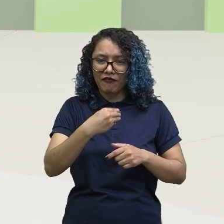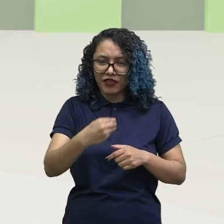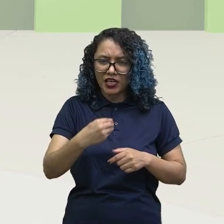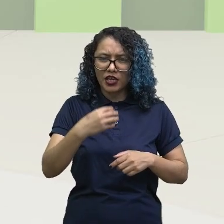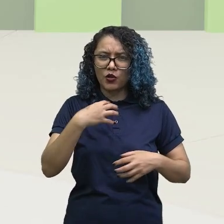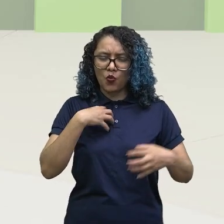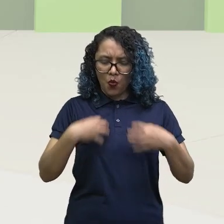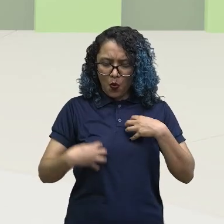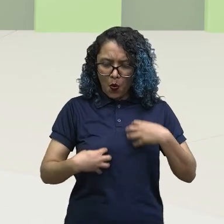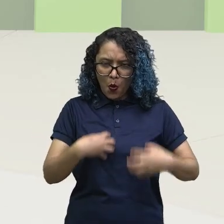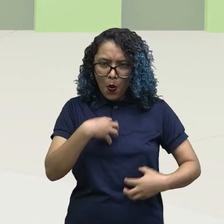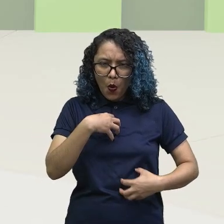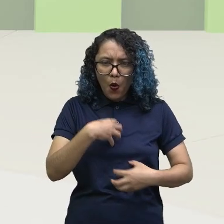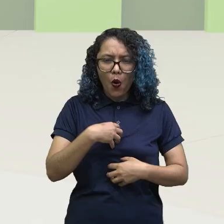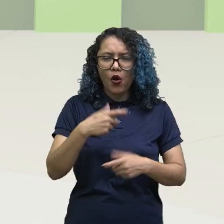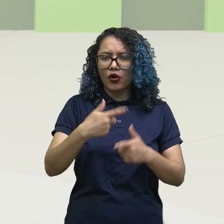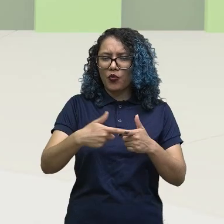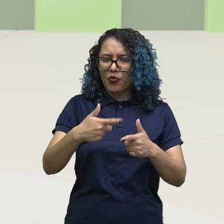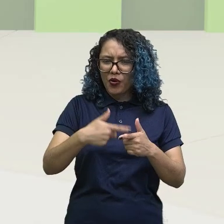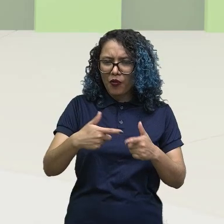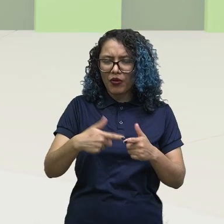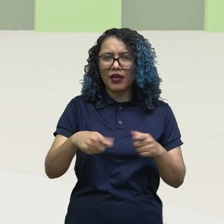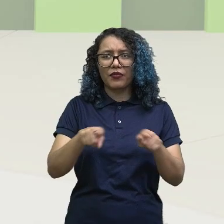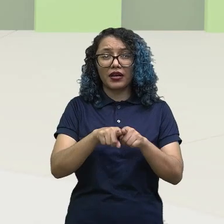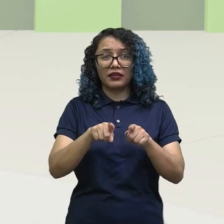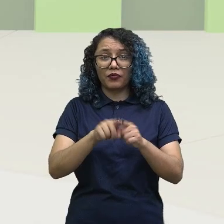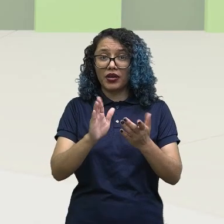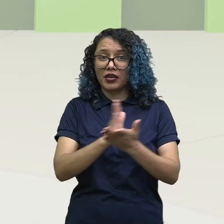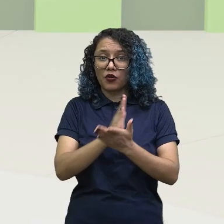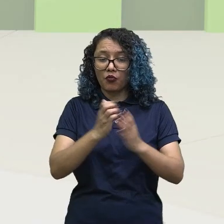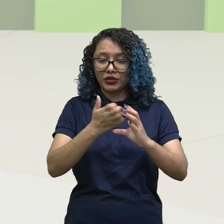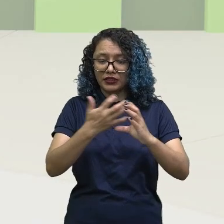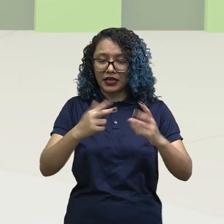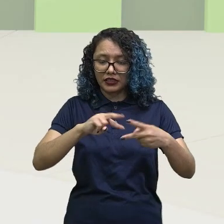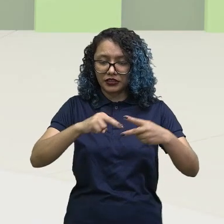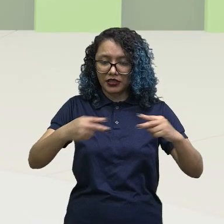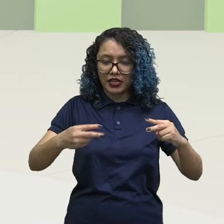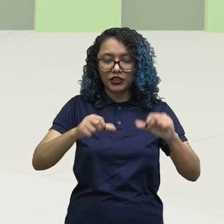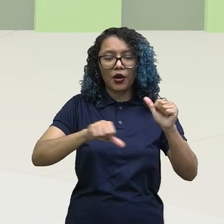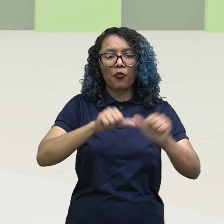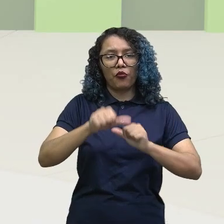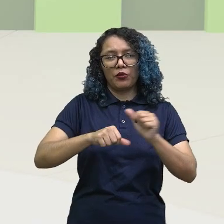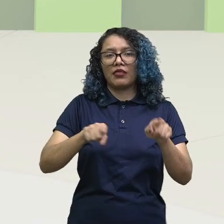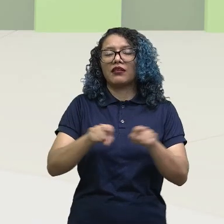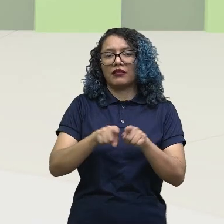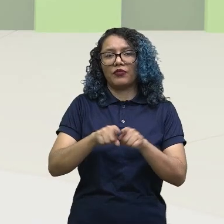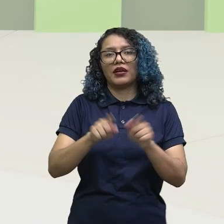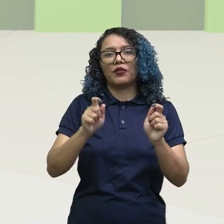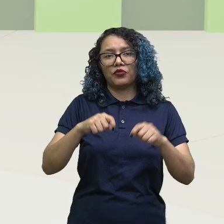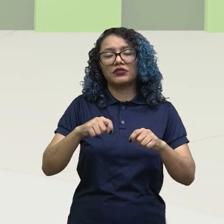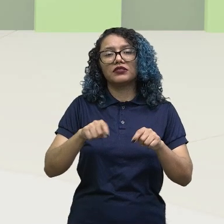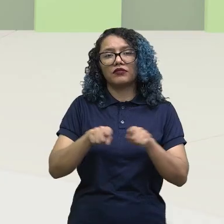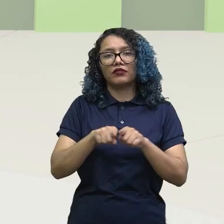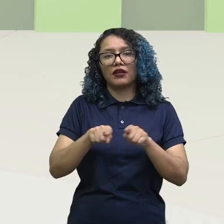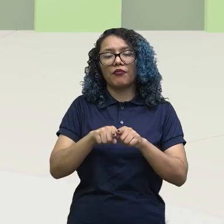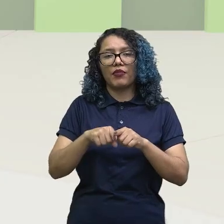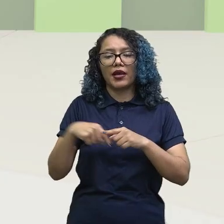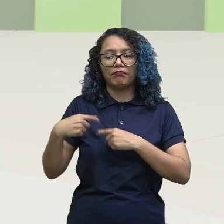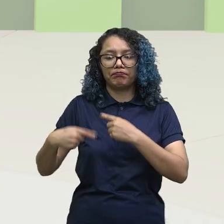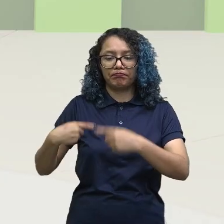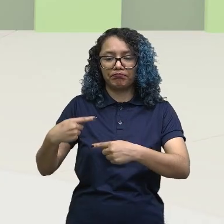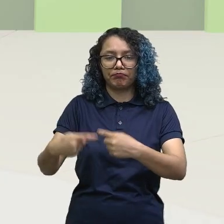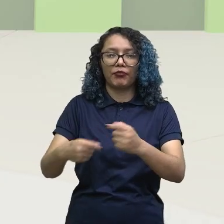mutagenicidade, ou seja, é capaz de mudar algumas partes genéticas do nosso corpo e passar isso para gerações.